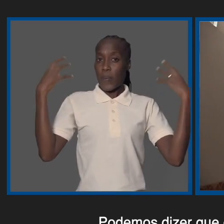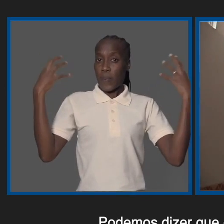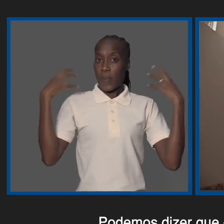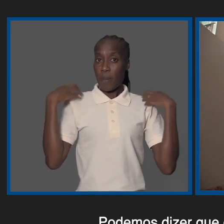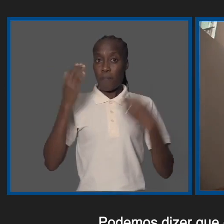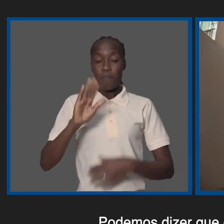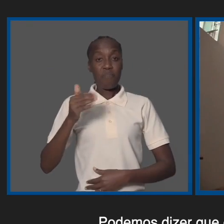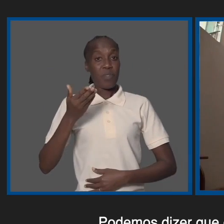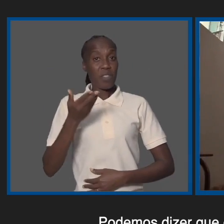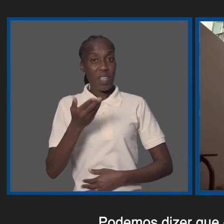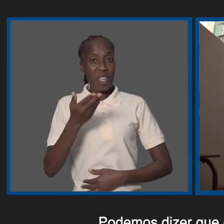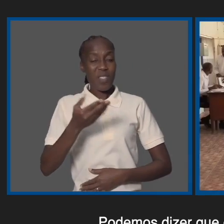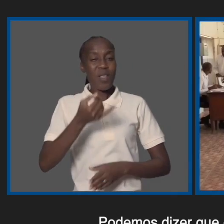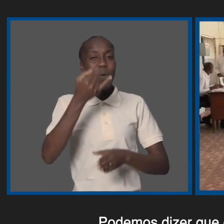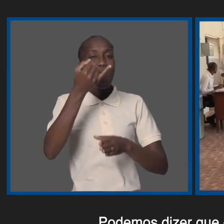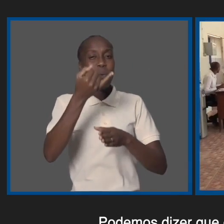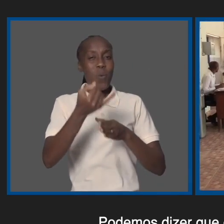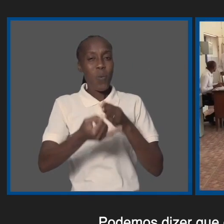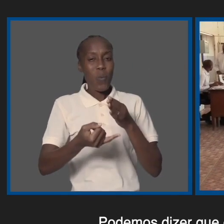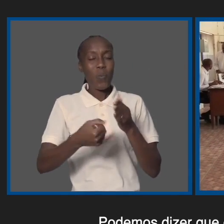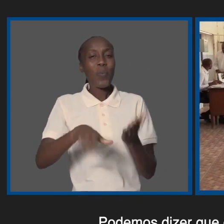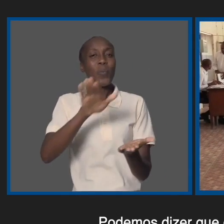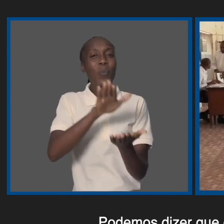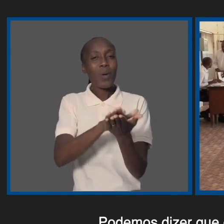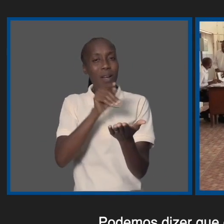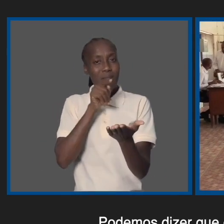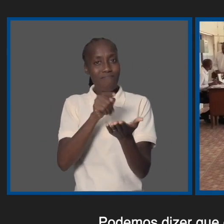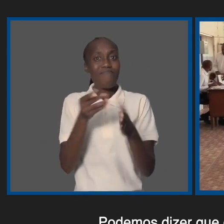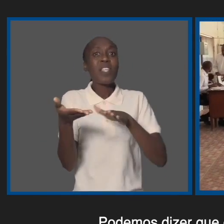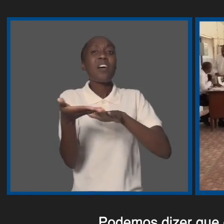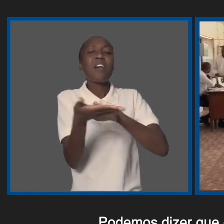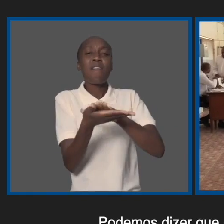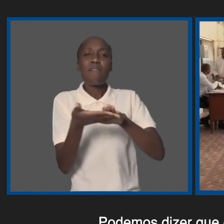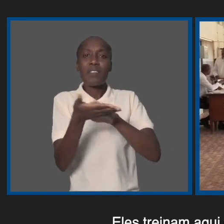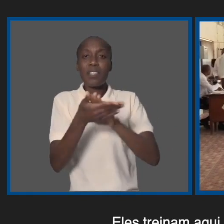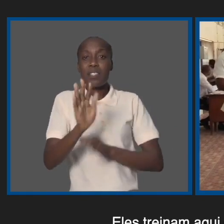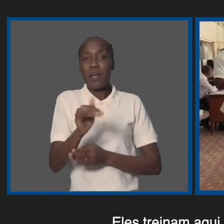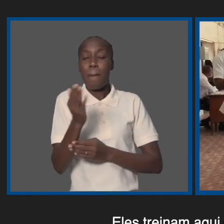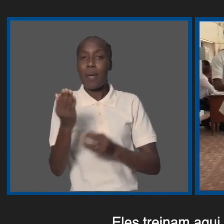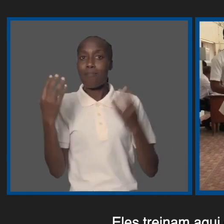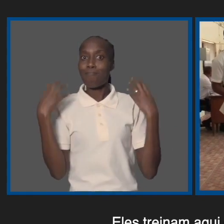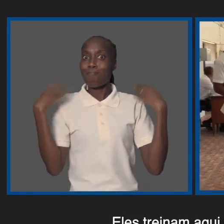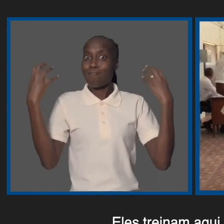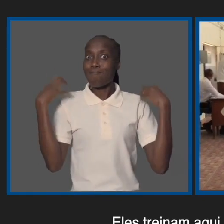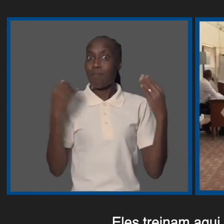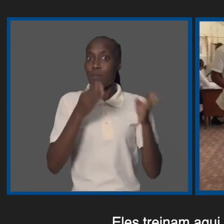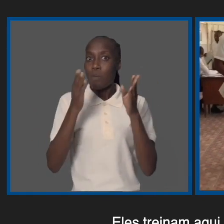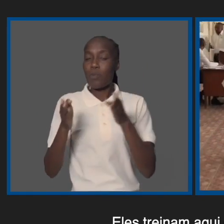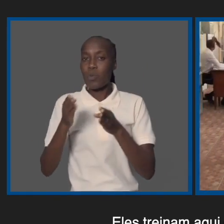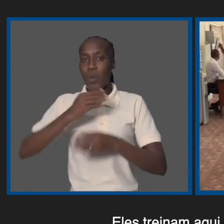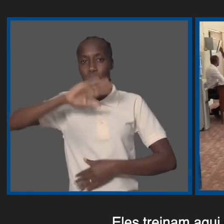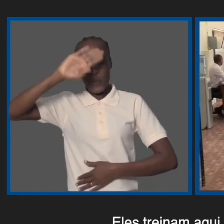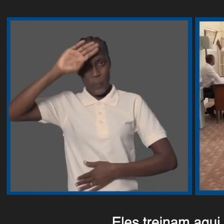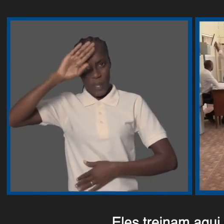Esse, deveríamos ter um, inclusive, que foi algo que passa na área de educação, que é o nosso site. Exato. Depois de serem confeccionados dos